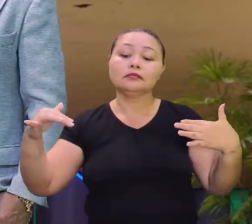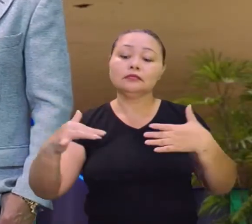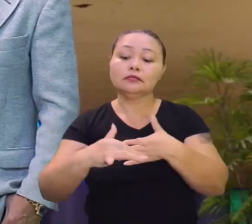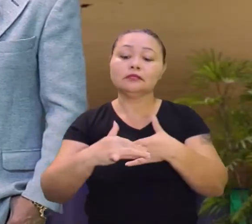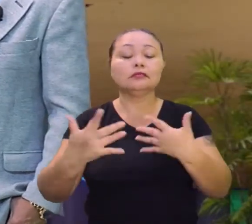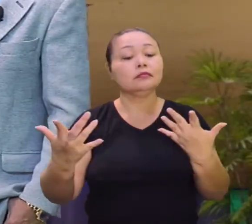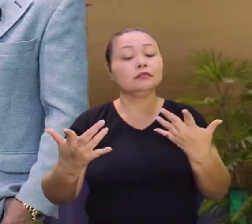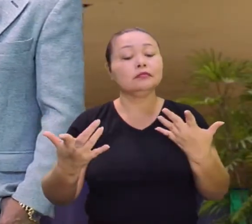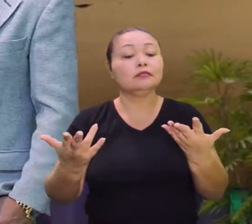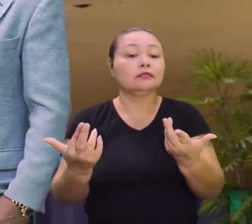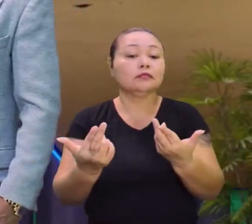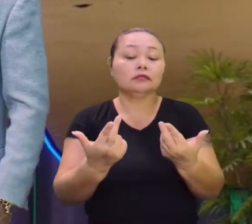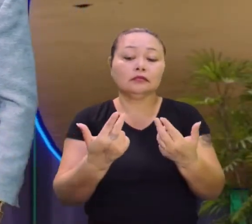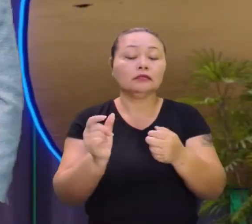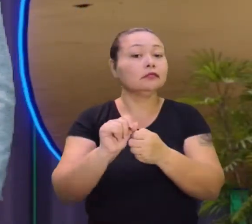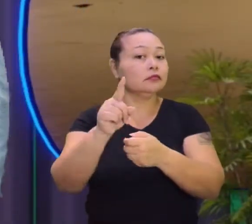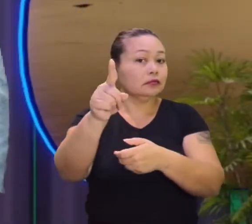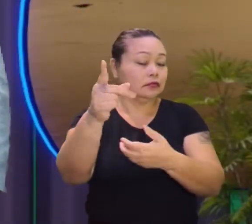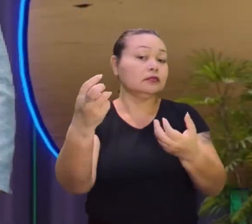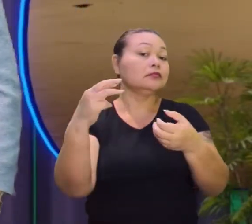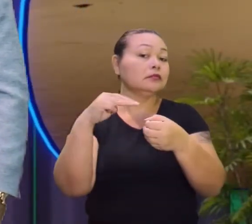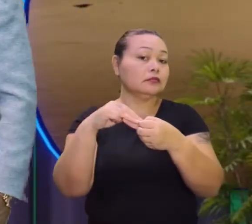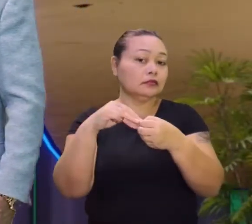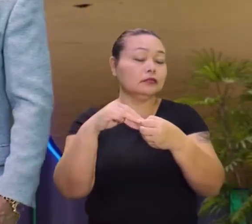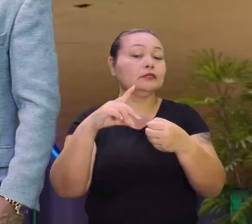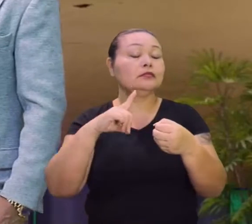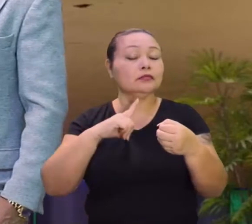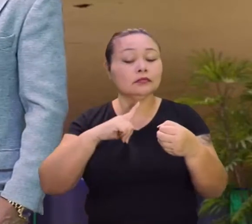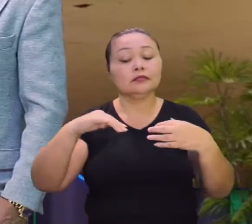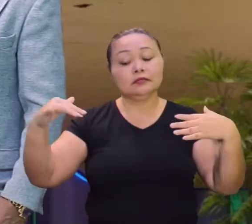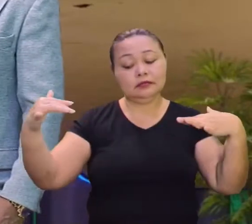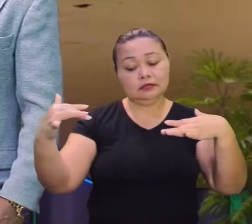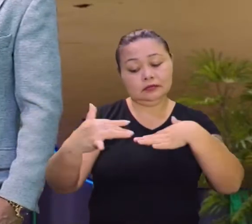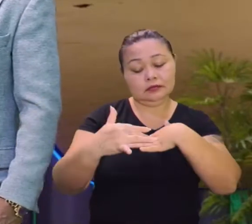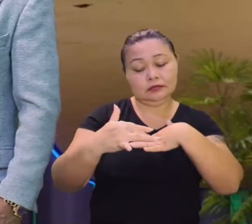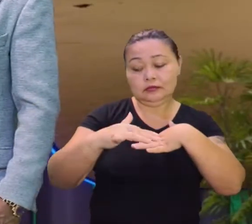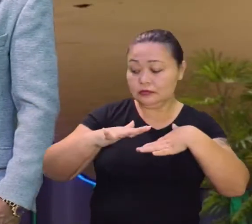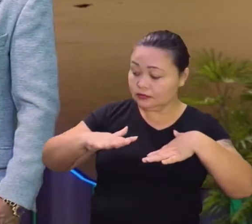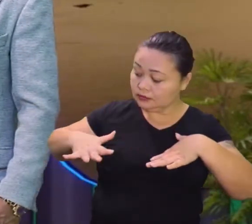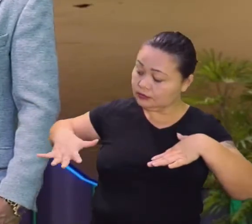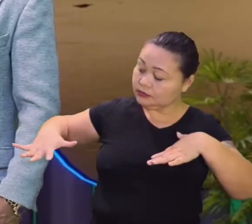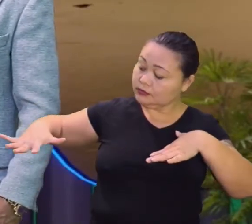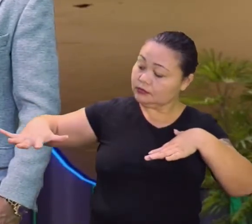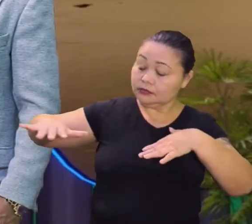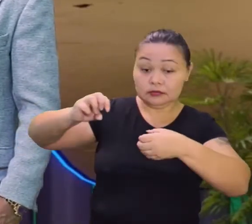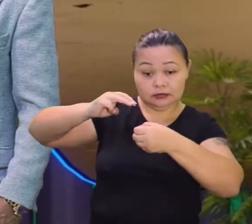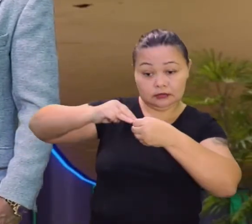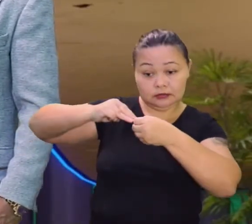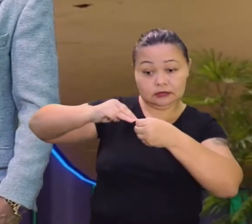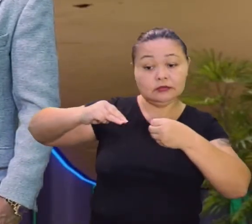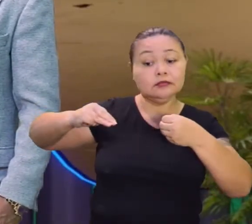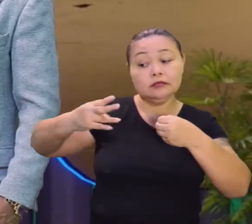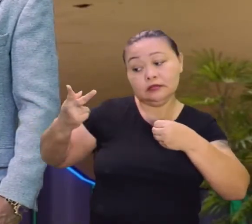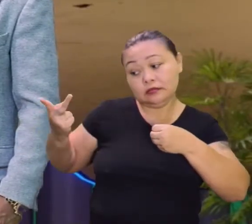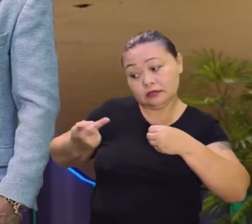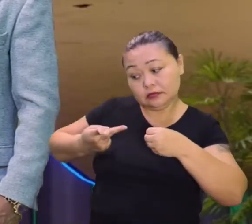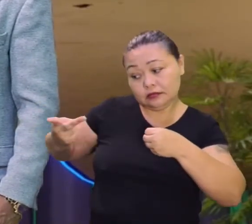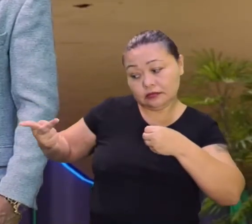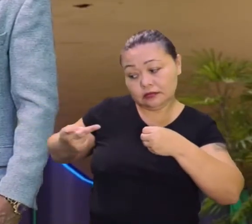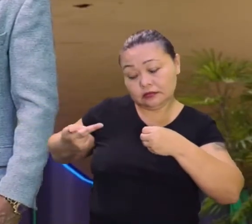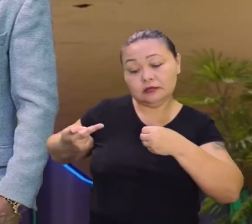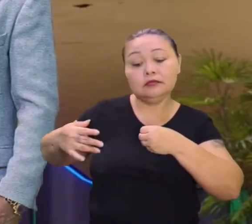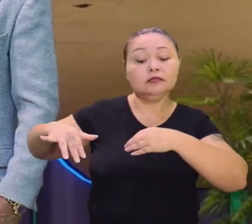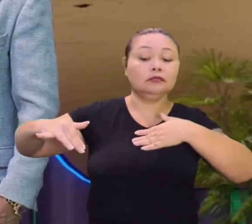Da mesma forma, é aí no seu município. Tem a cidade e tem o município, que é formado por esses dois